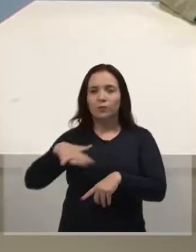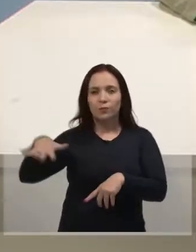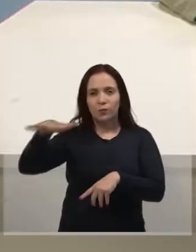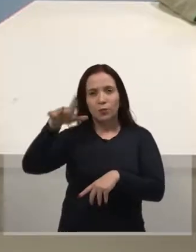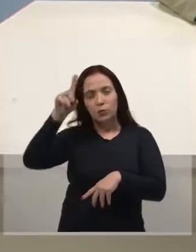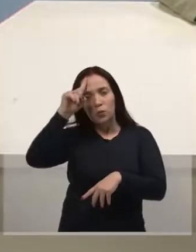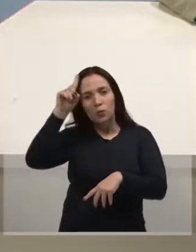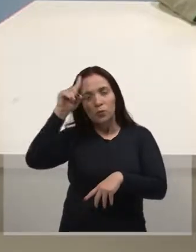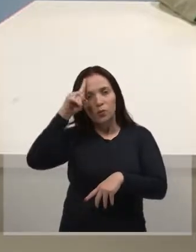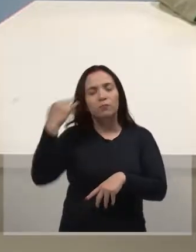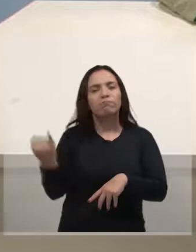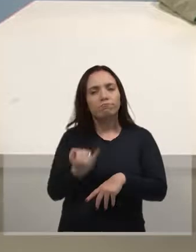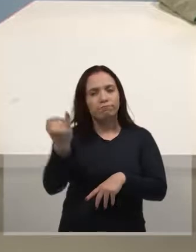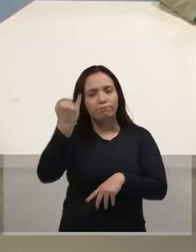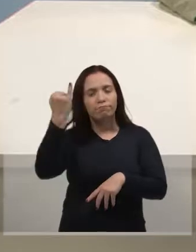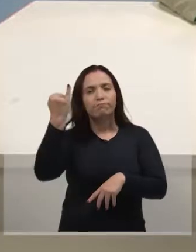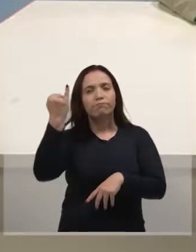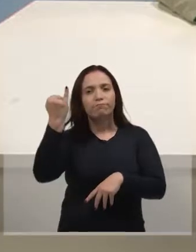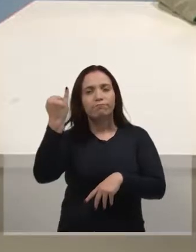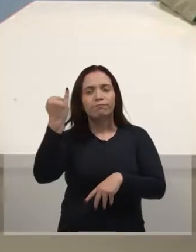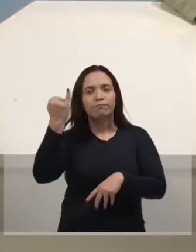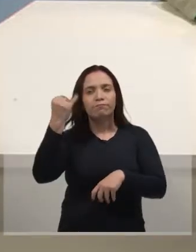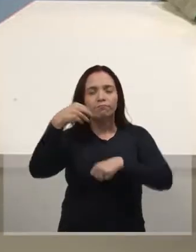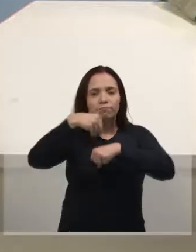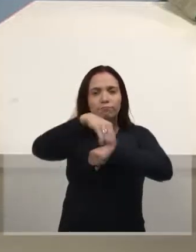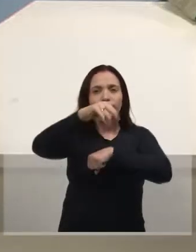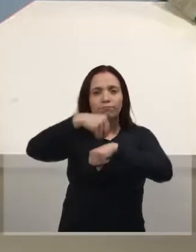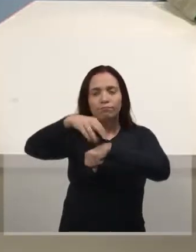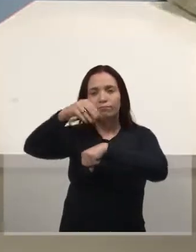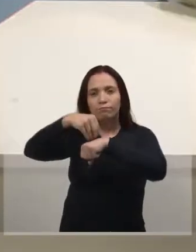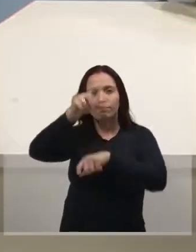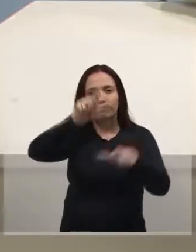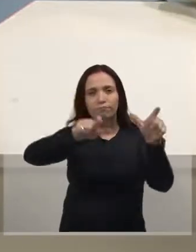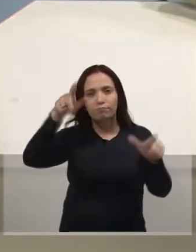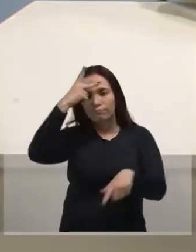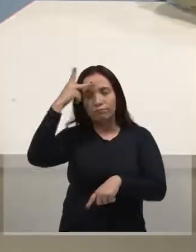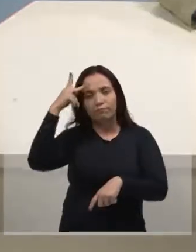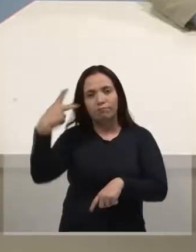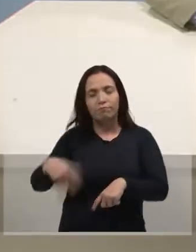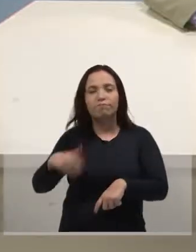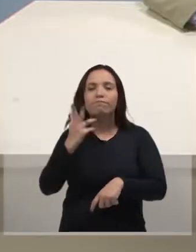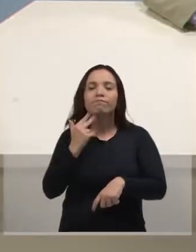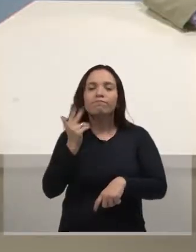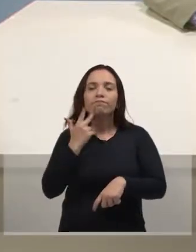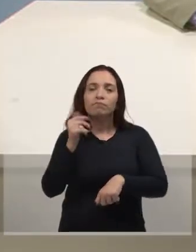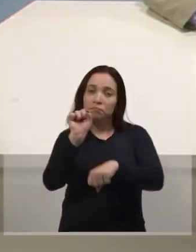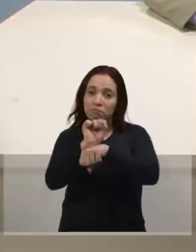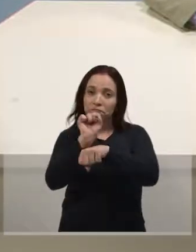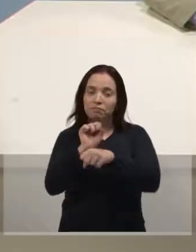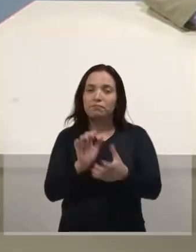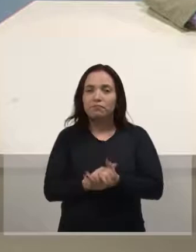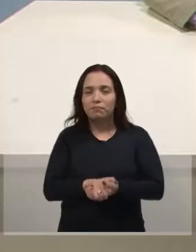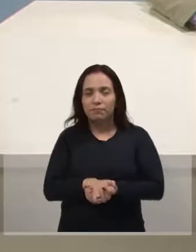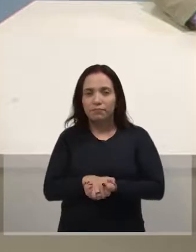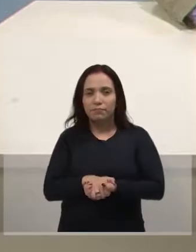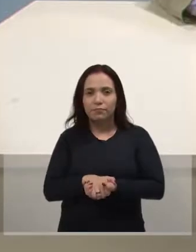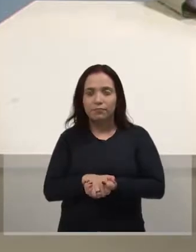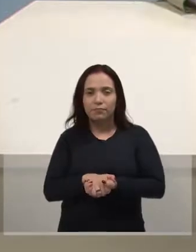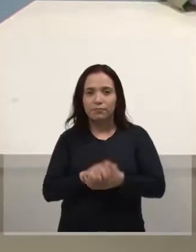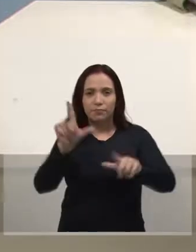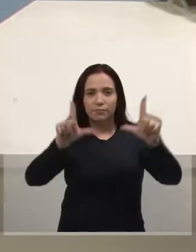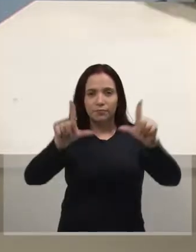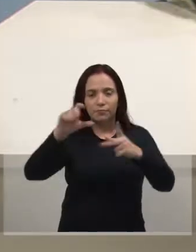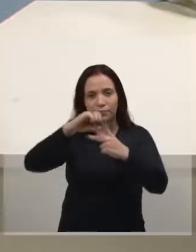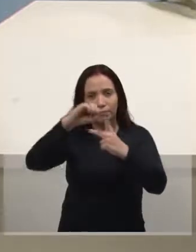dia dos cidadãos e das cidadãs aqui de Fortaleza, região metropolitana. Voltaremos em um minuto com o programa